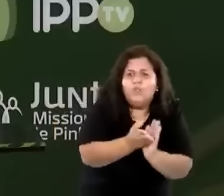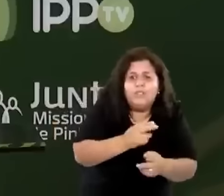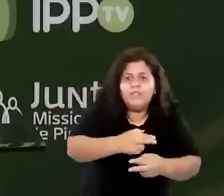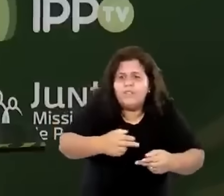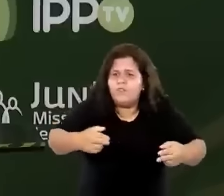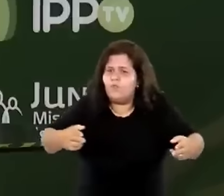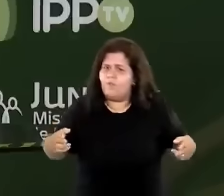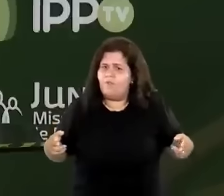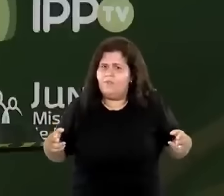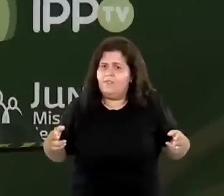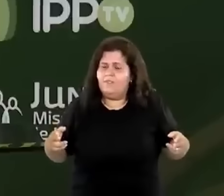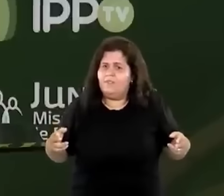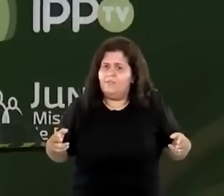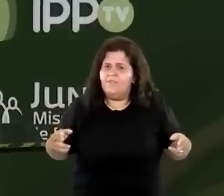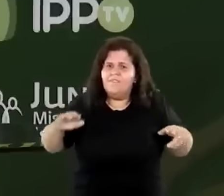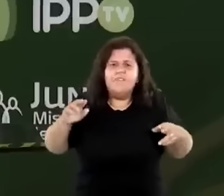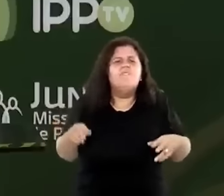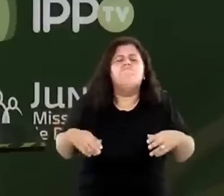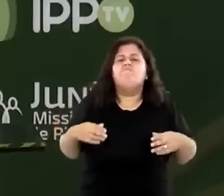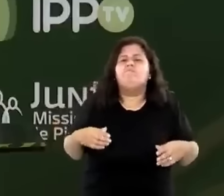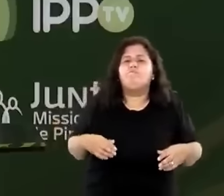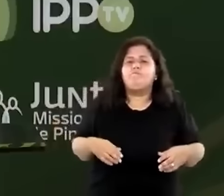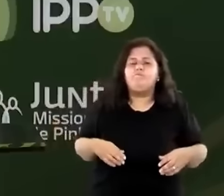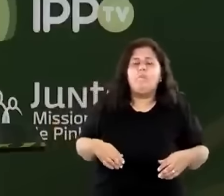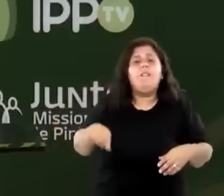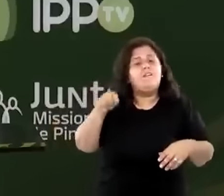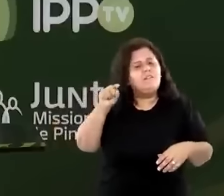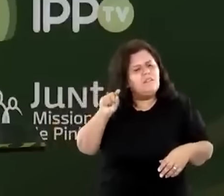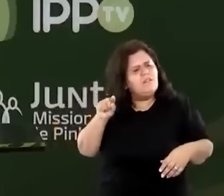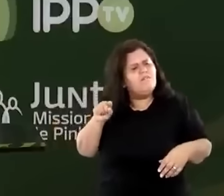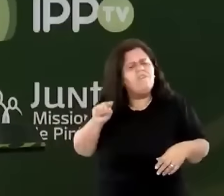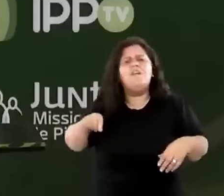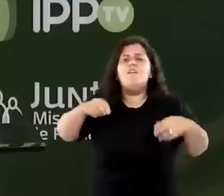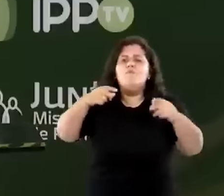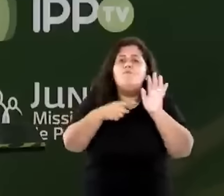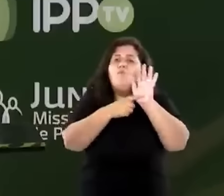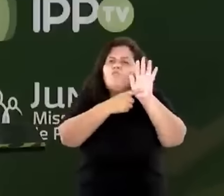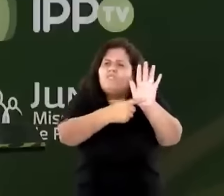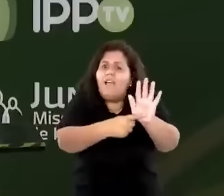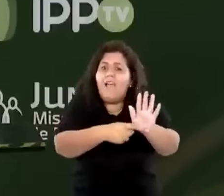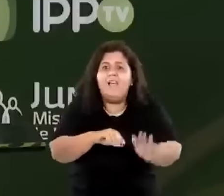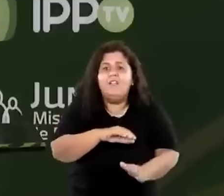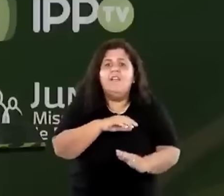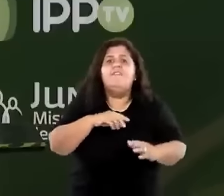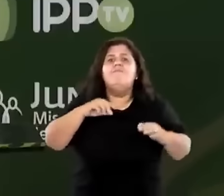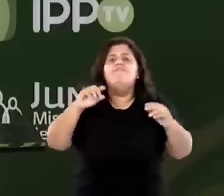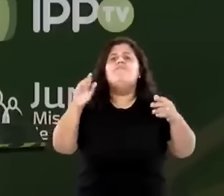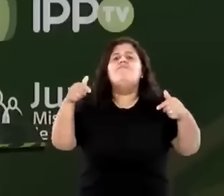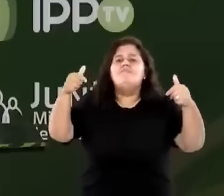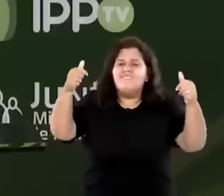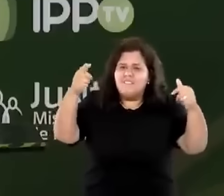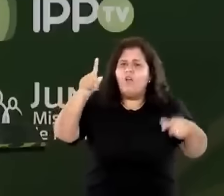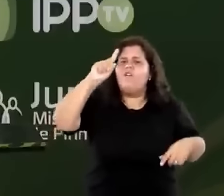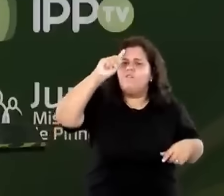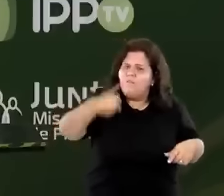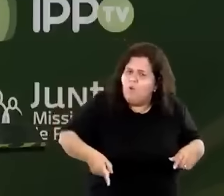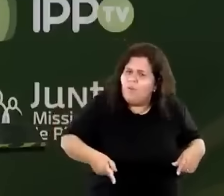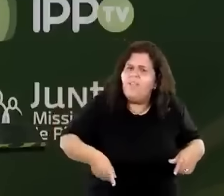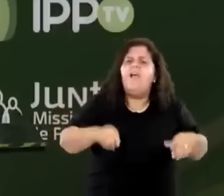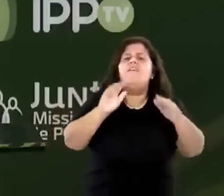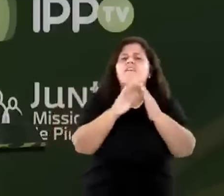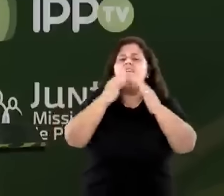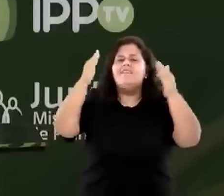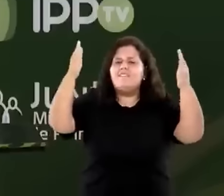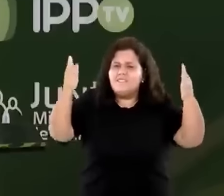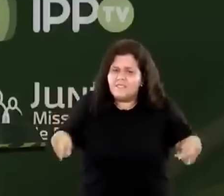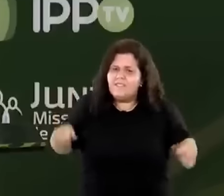talvez aconteçam não que podem acontecer eu te mostrarei as coisas que devem acontecer